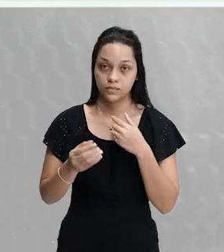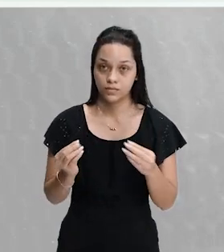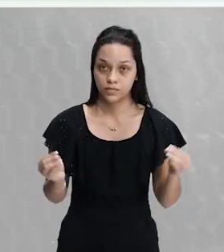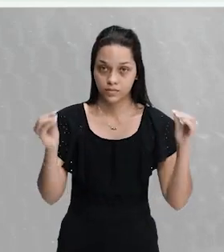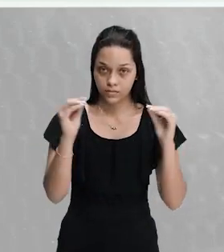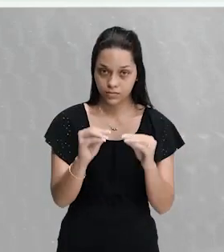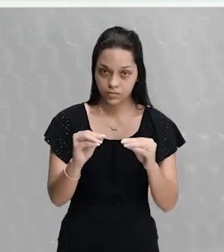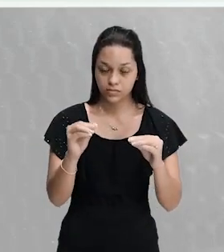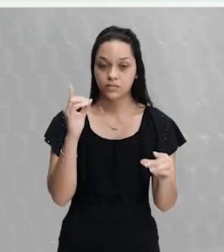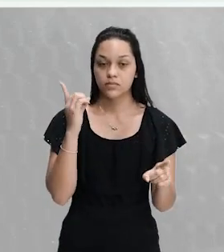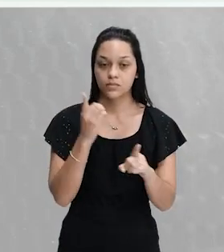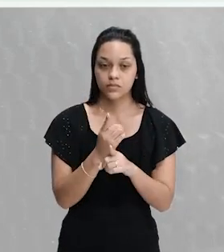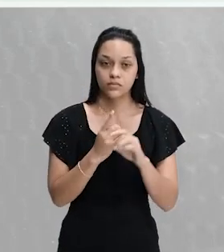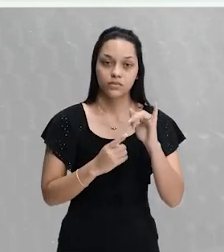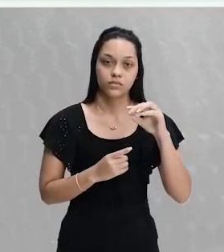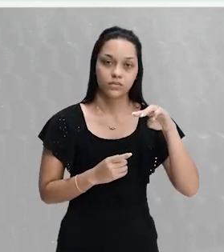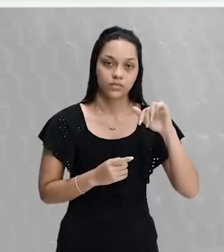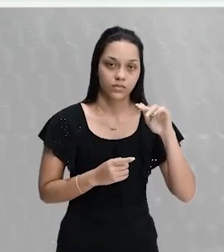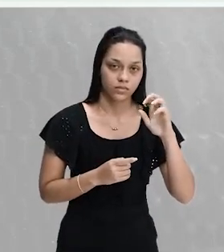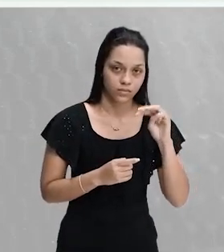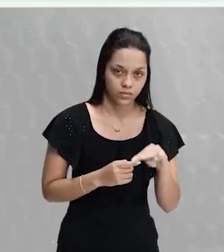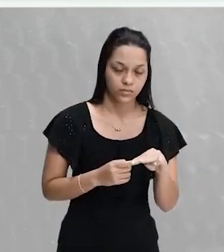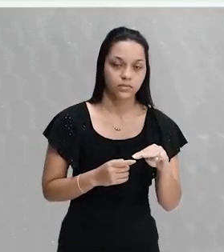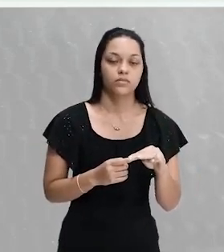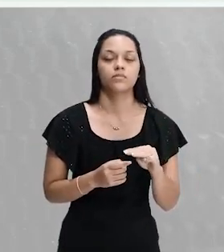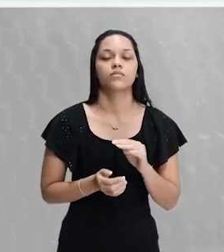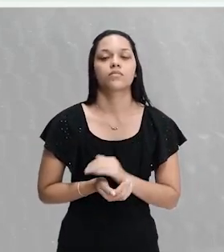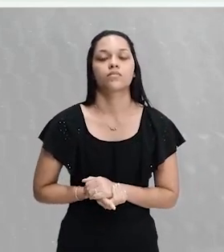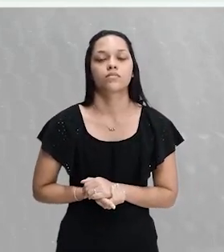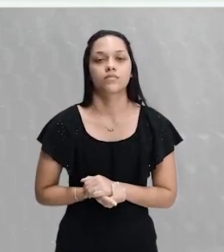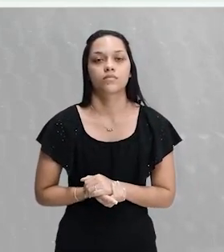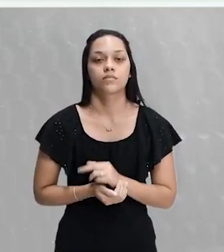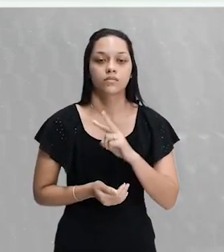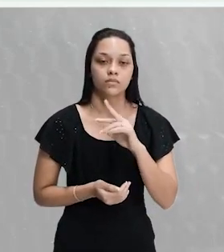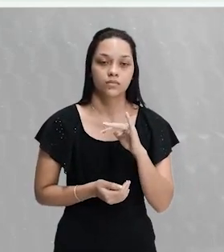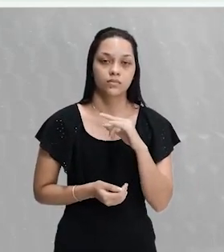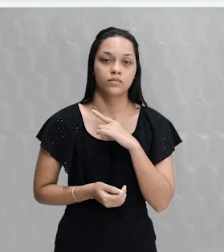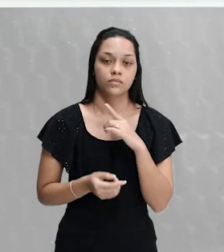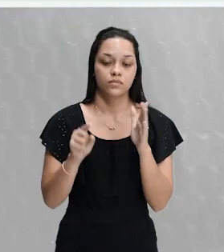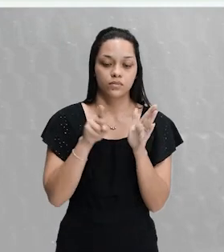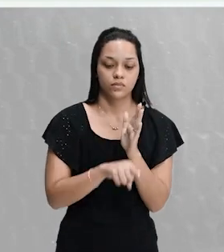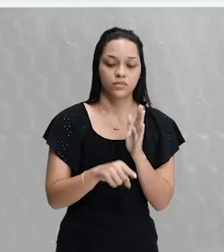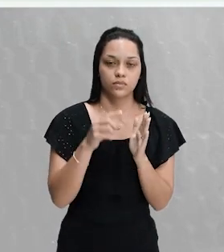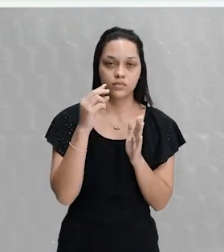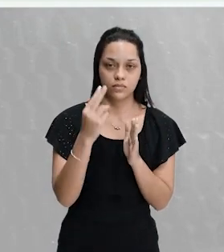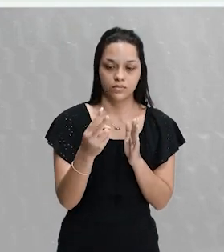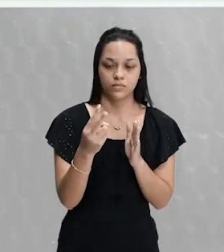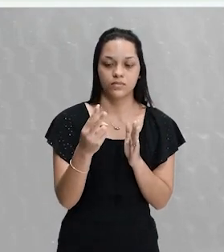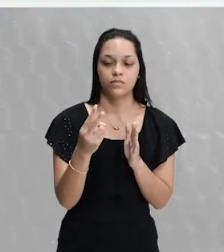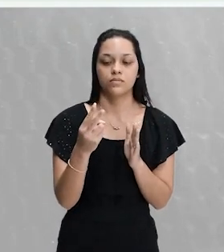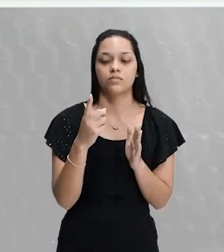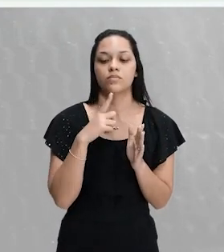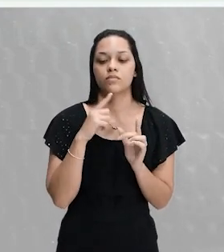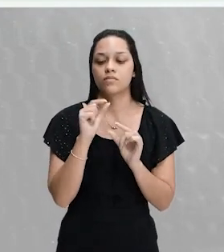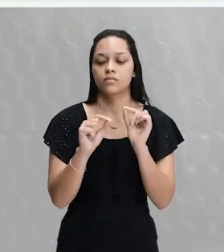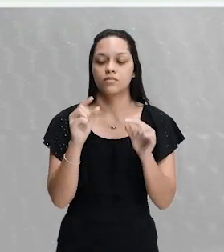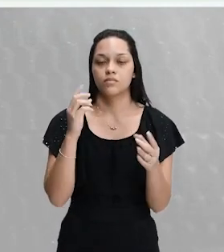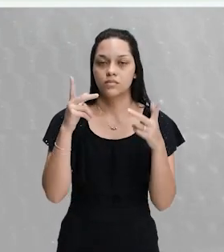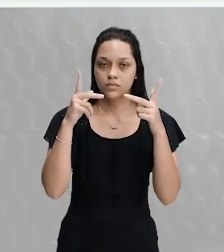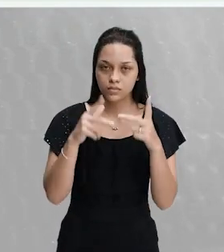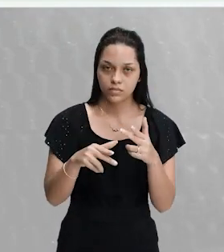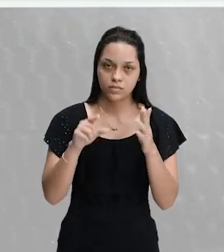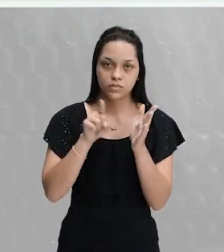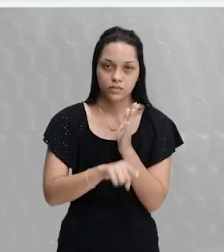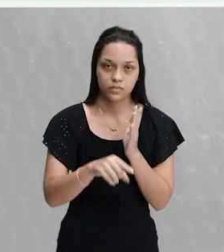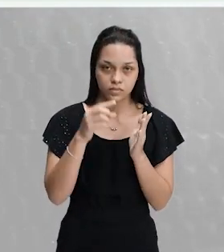vou encontrar a sua imagem e montar o seu par ordenado. Então aqui vai ficar o f de menos 2, vai ser igual a menos 2